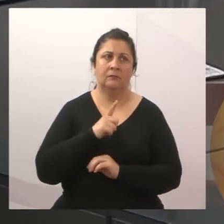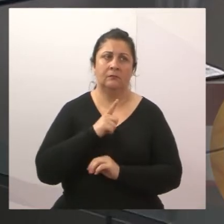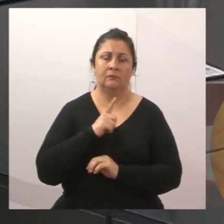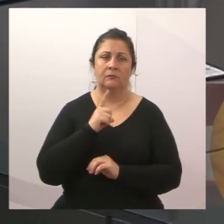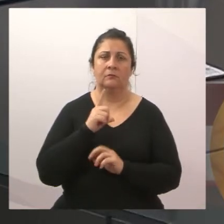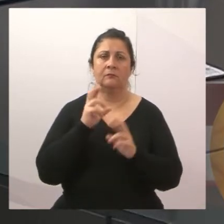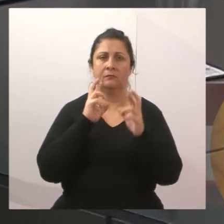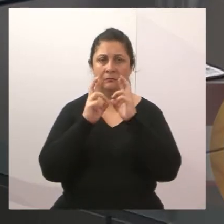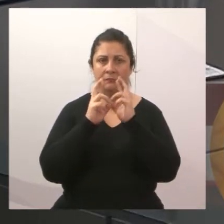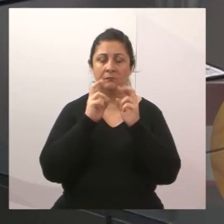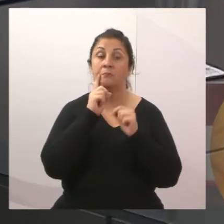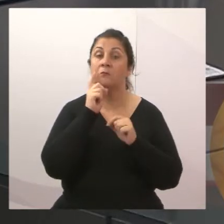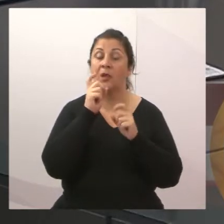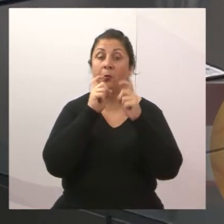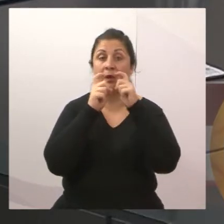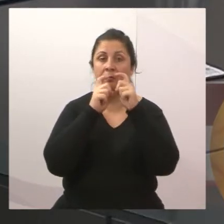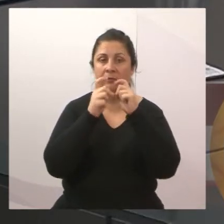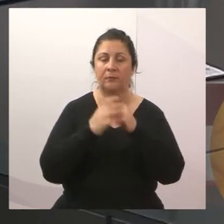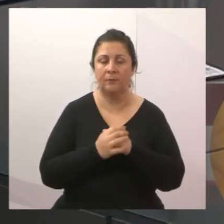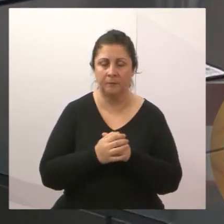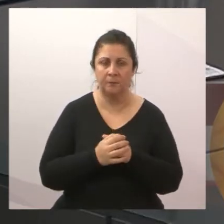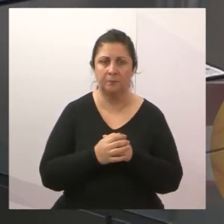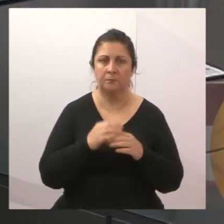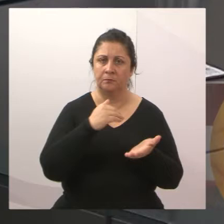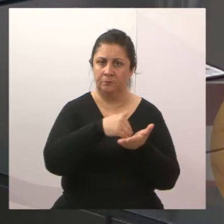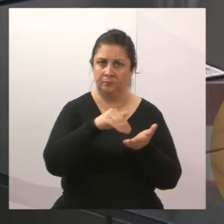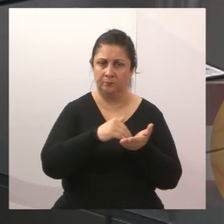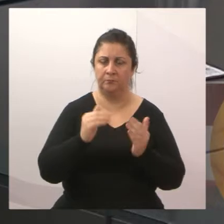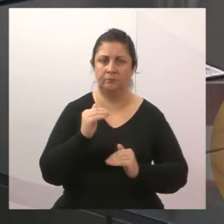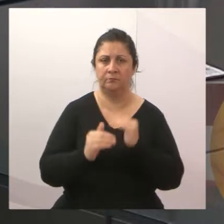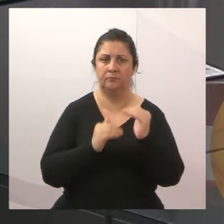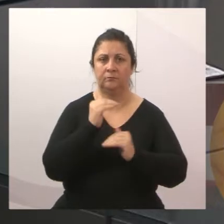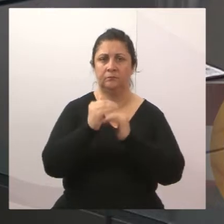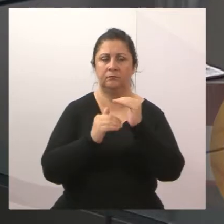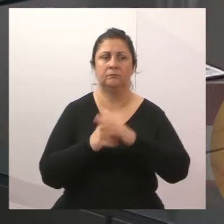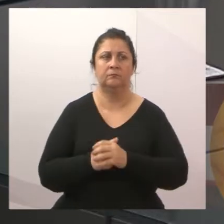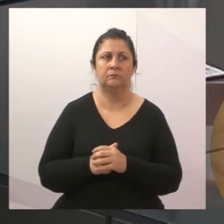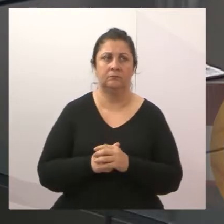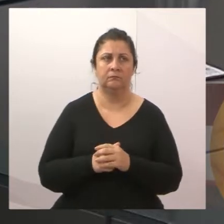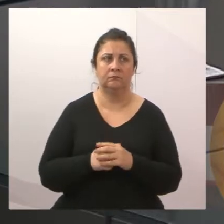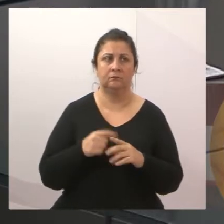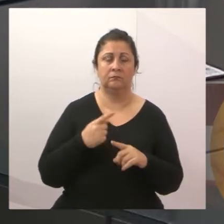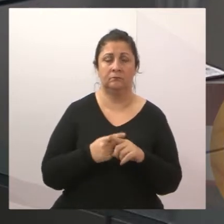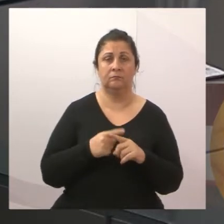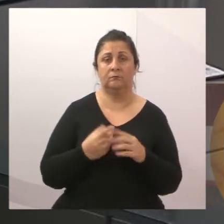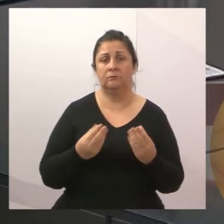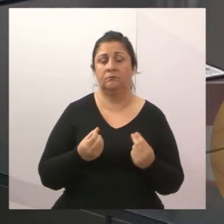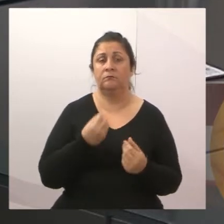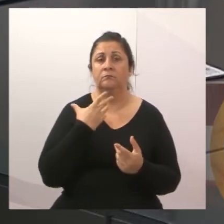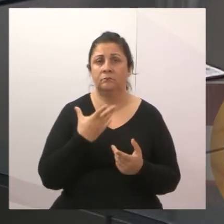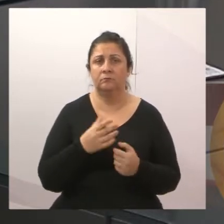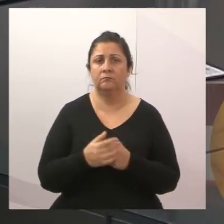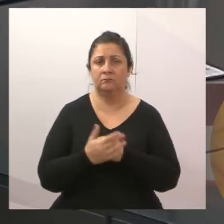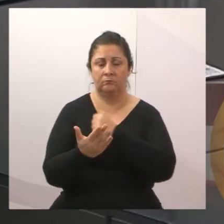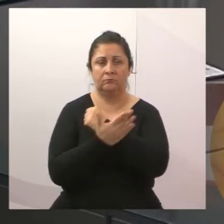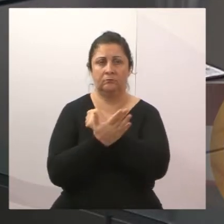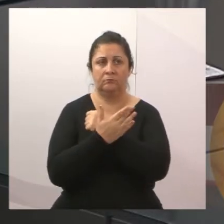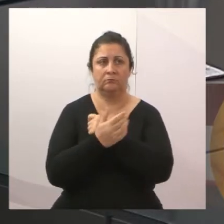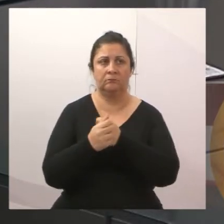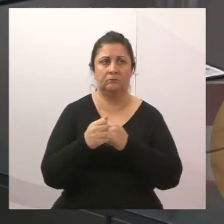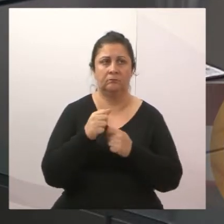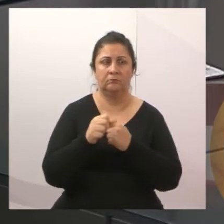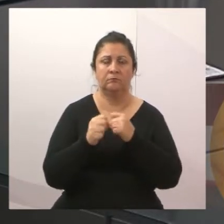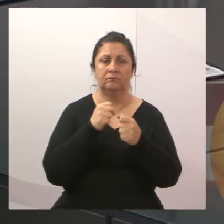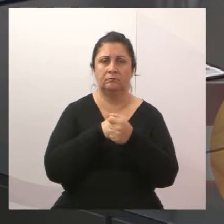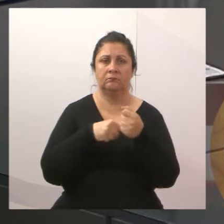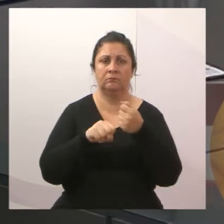há uns 6 meses atrás com a secretária de Desenvolvimento, relatei ainda, até porque esse projeto contemplaria bastante a assistência social e as pessoas mais